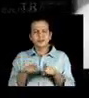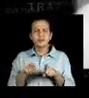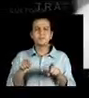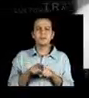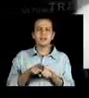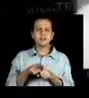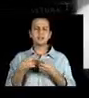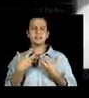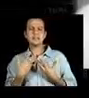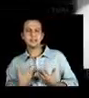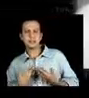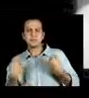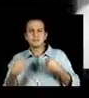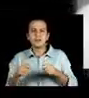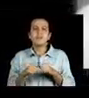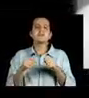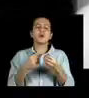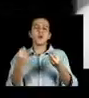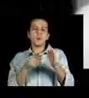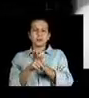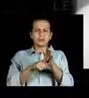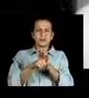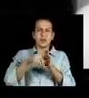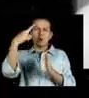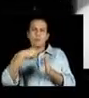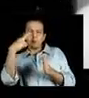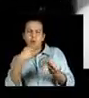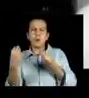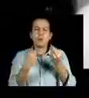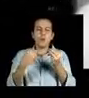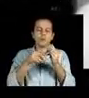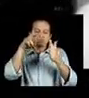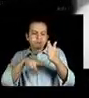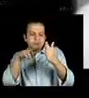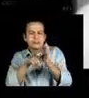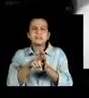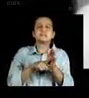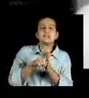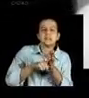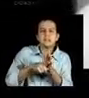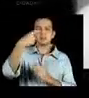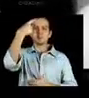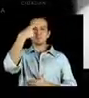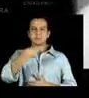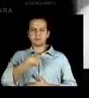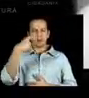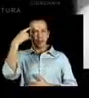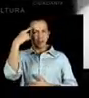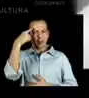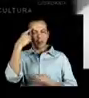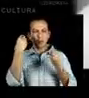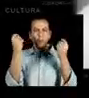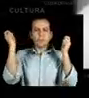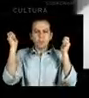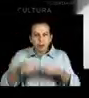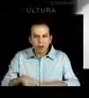E eu morto, quer dizer, o homem fez naquela noite uma análise de classe